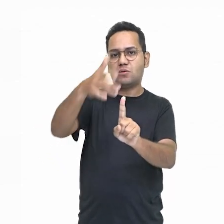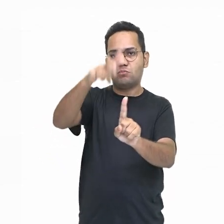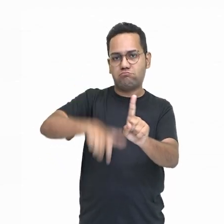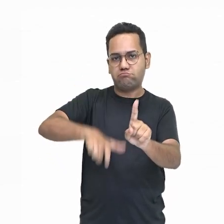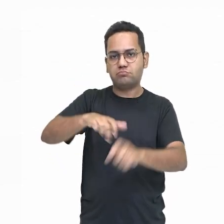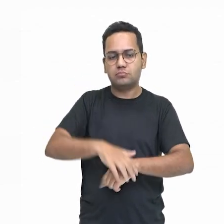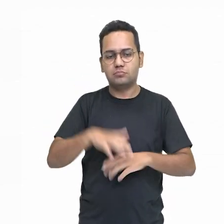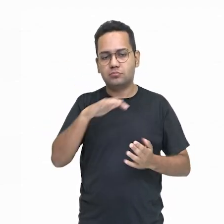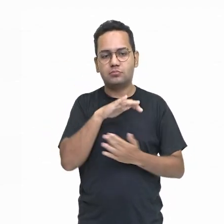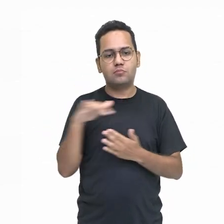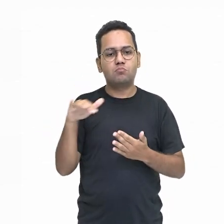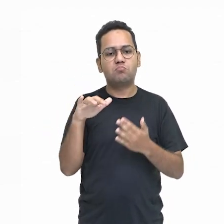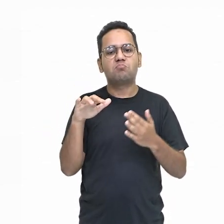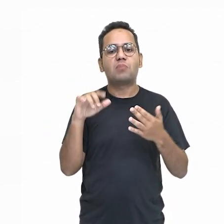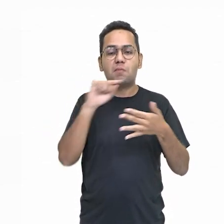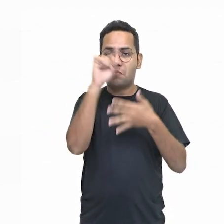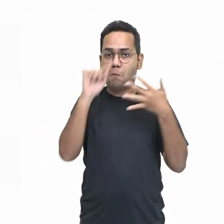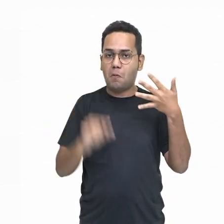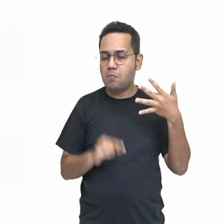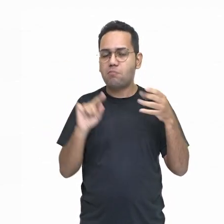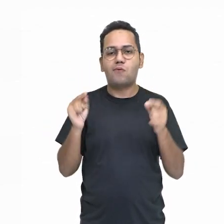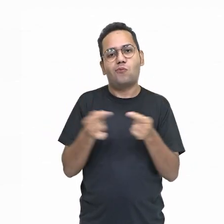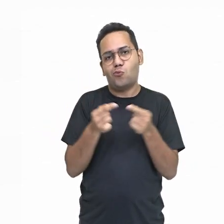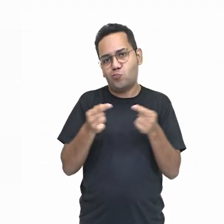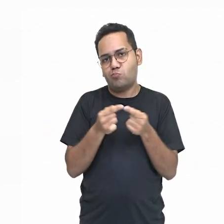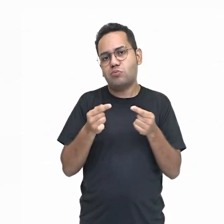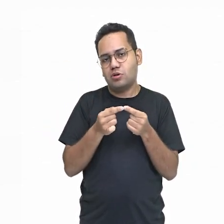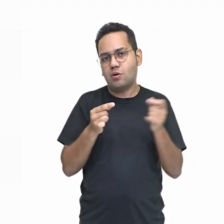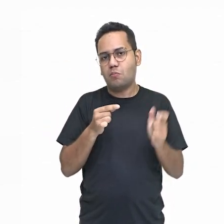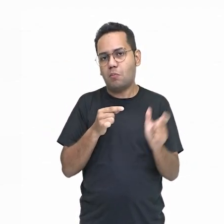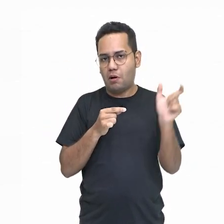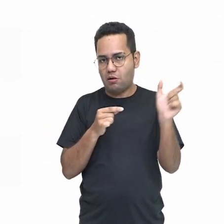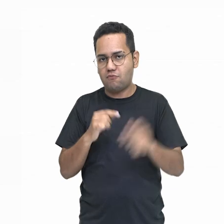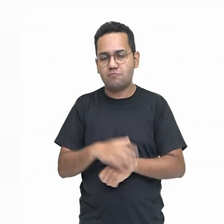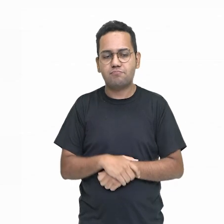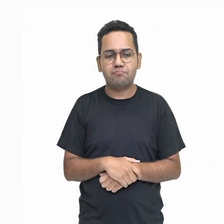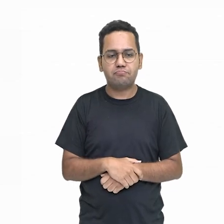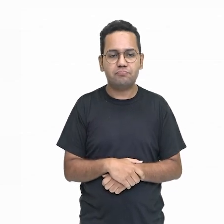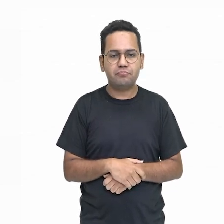tem sim essas características e é uma das